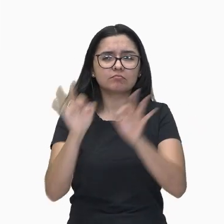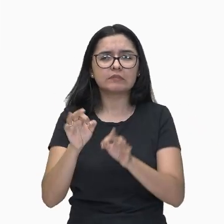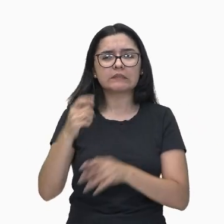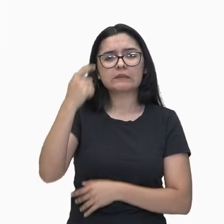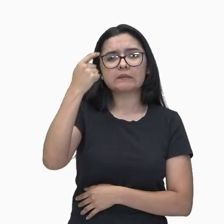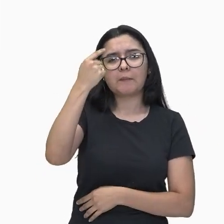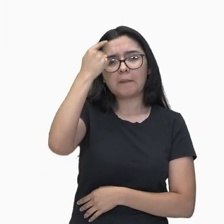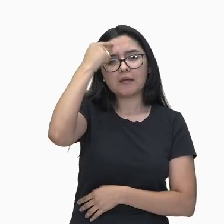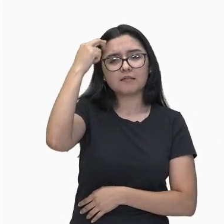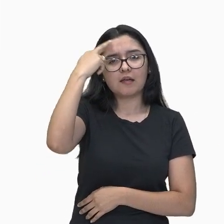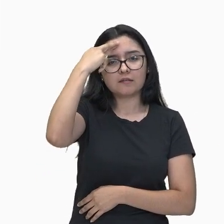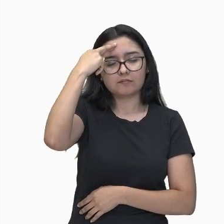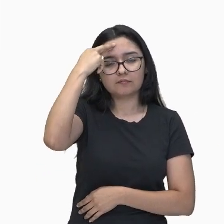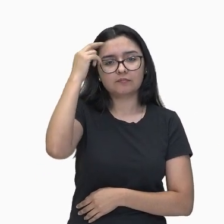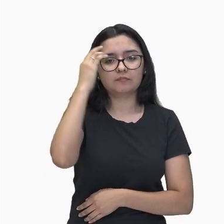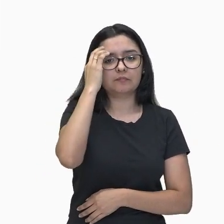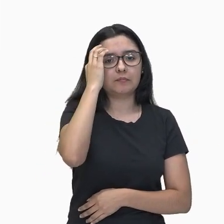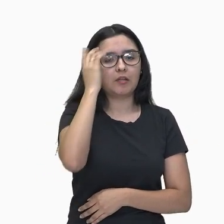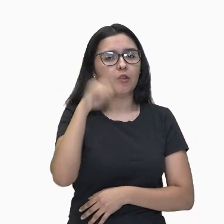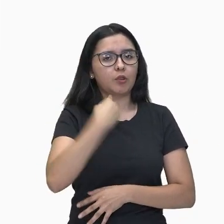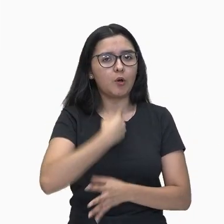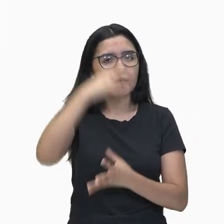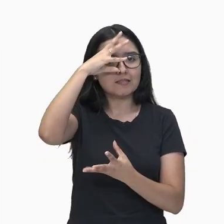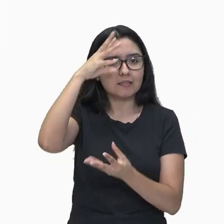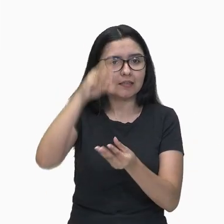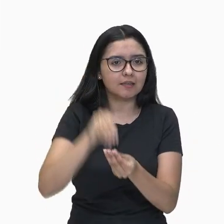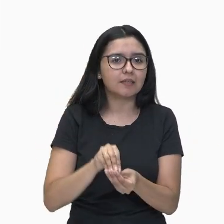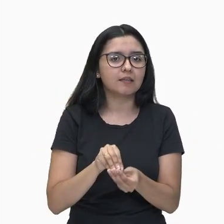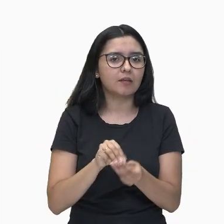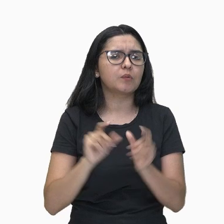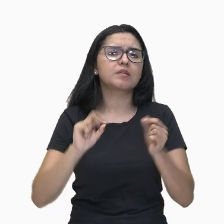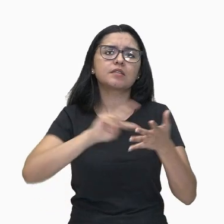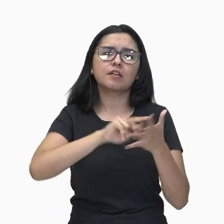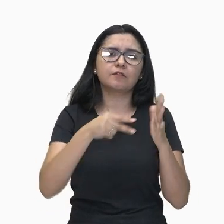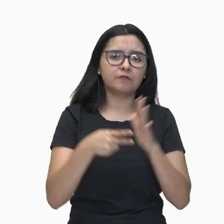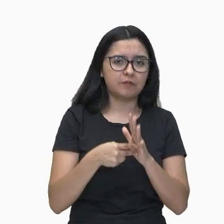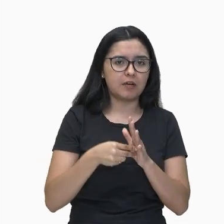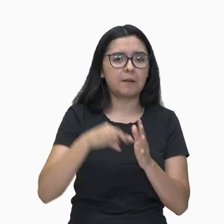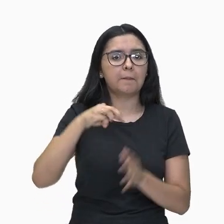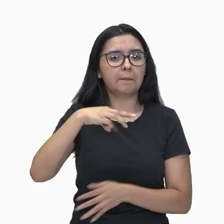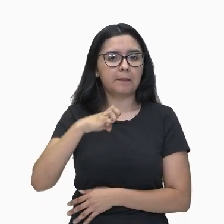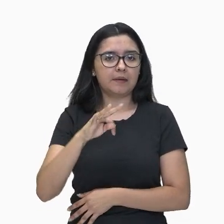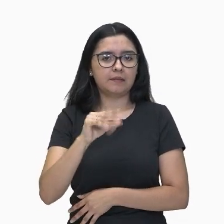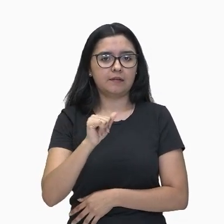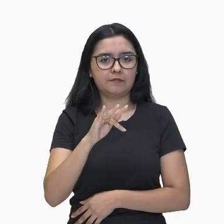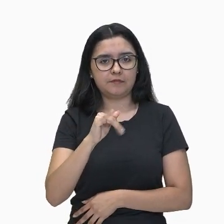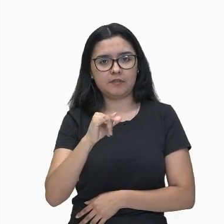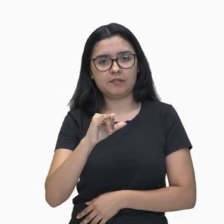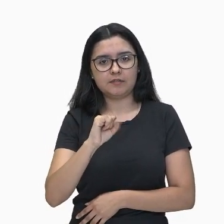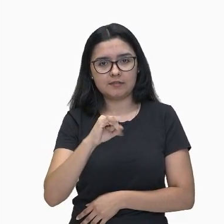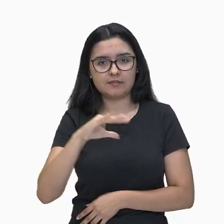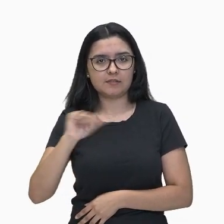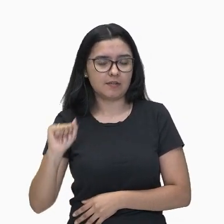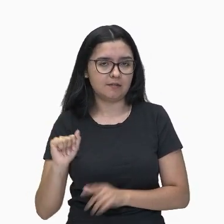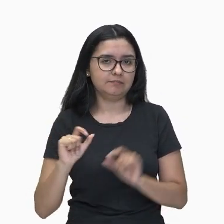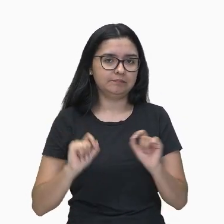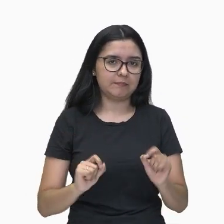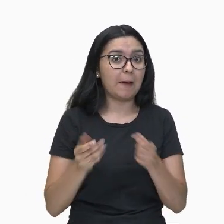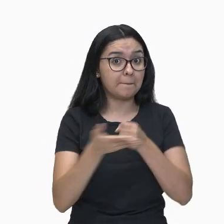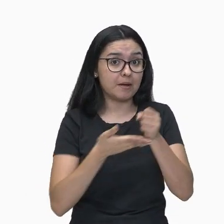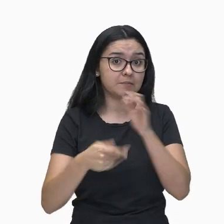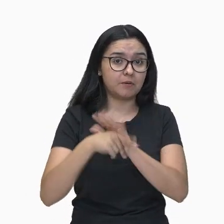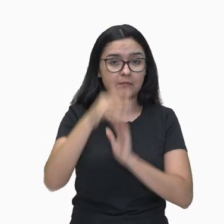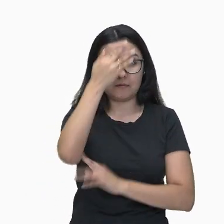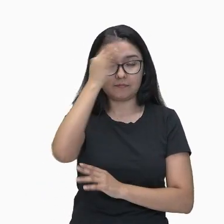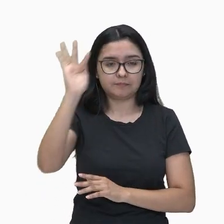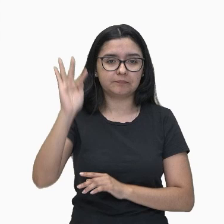entender o que é a metafísica. Porque a metafísica é a base da filosofia. Então vejam bem, o que nós falamos, está